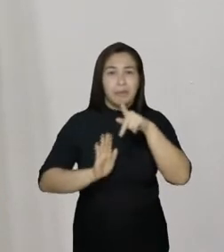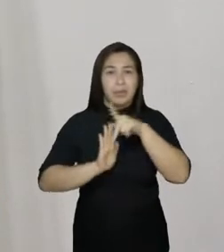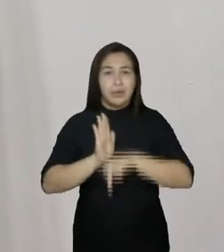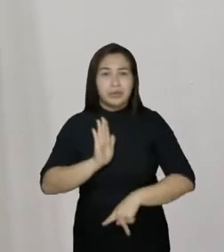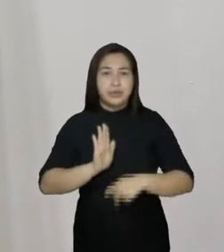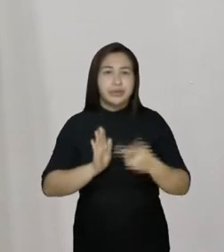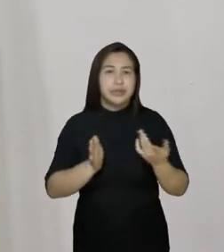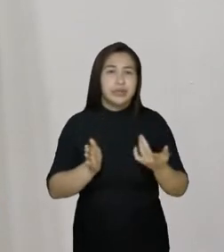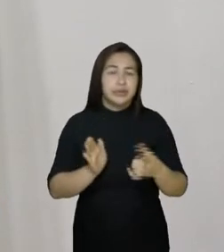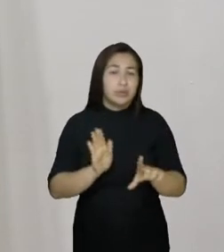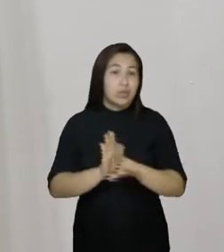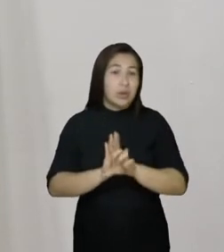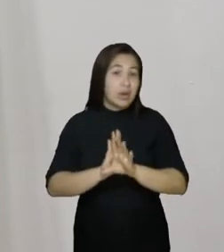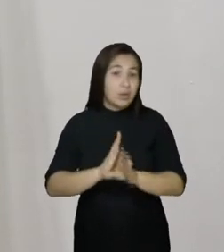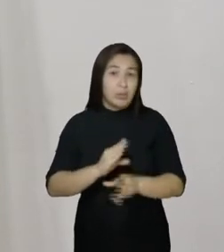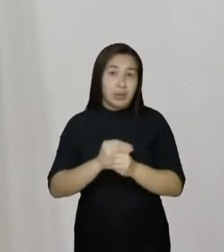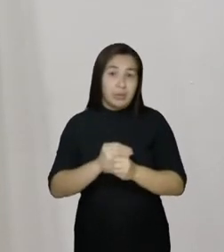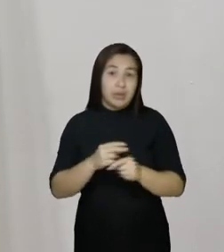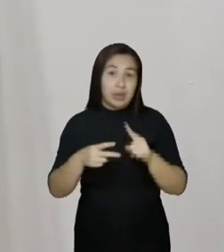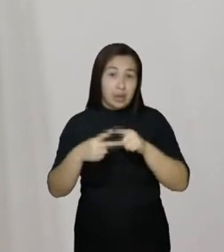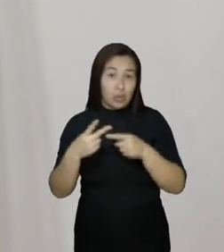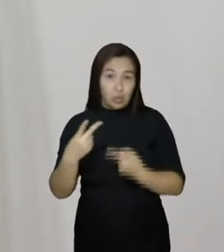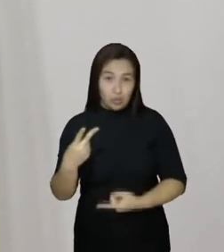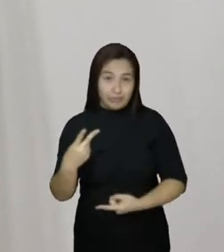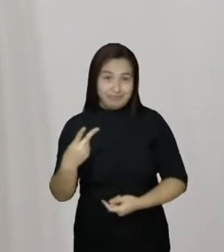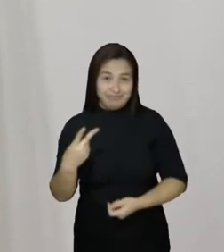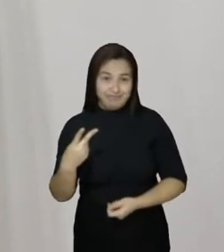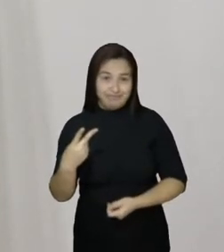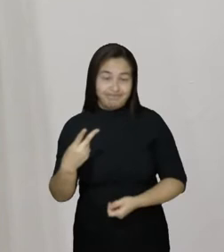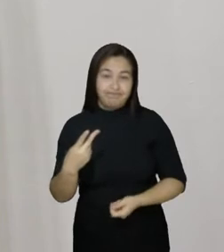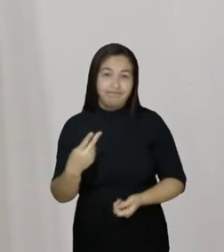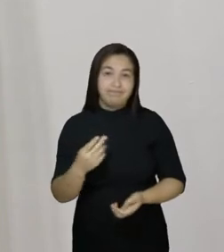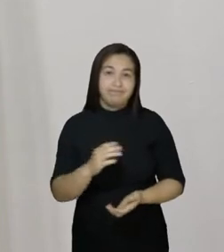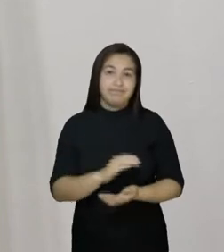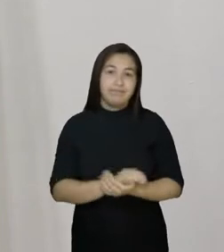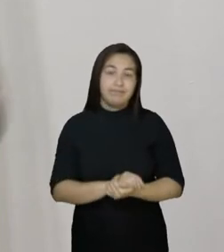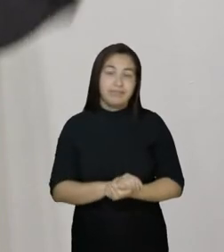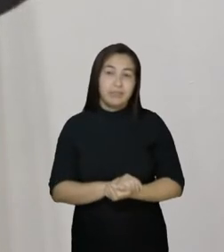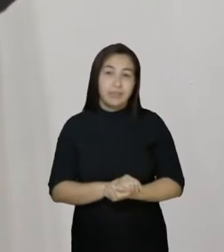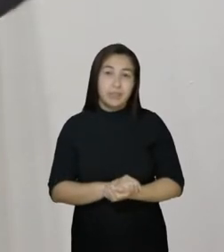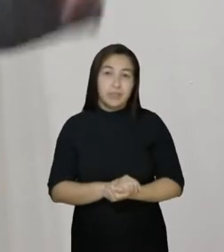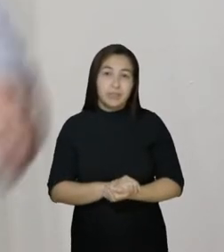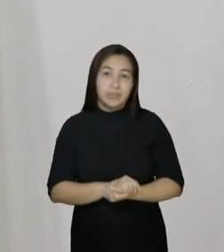é uma lei complementar, são duas leis complementares, a 781,